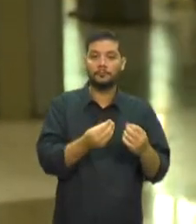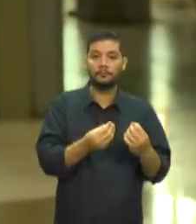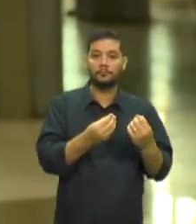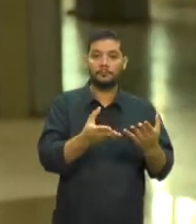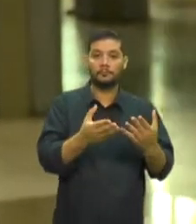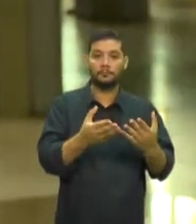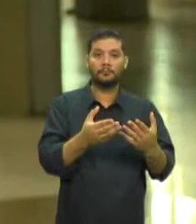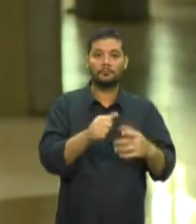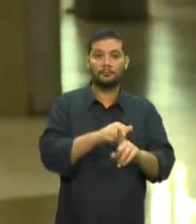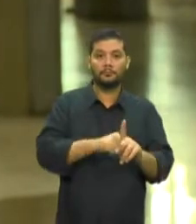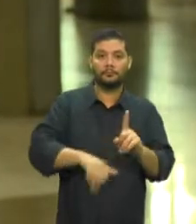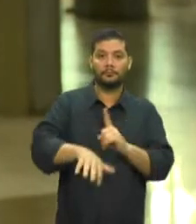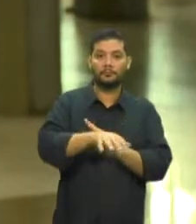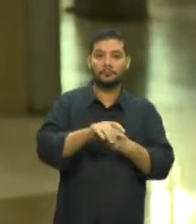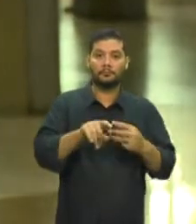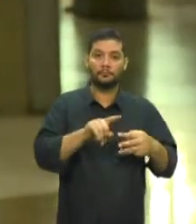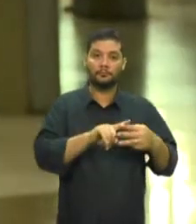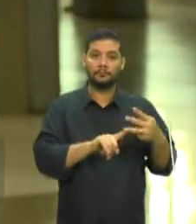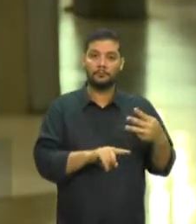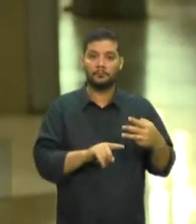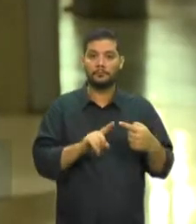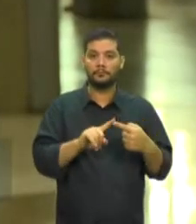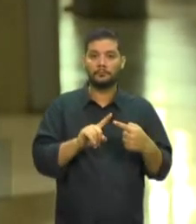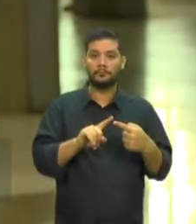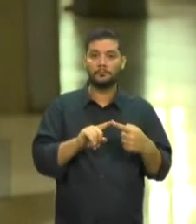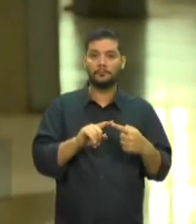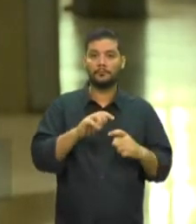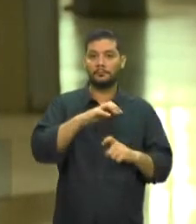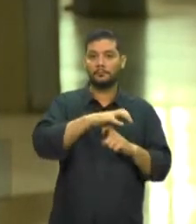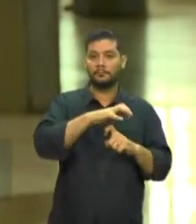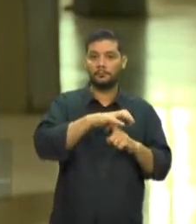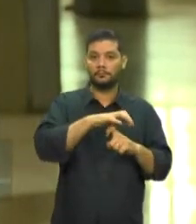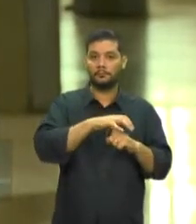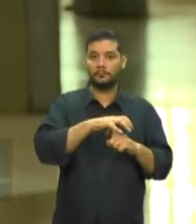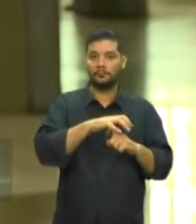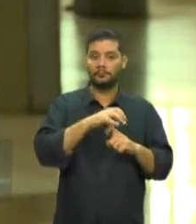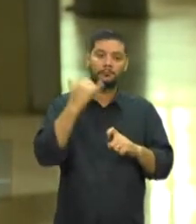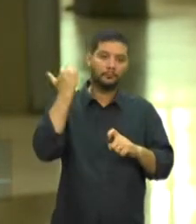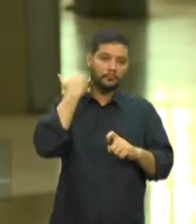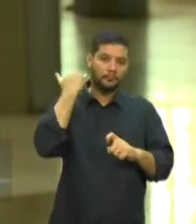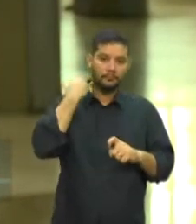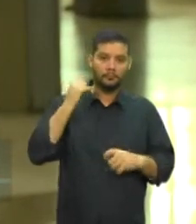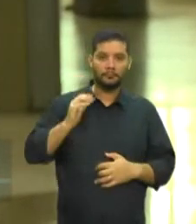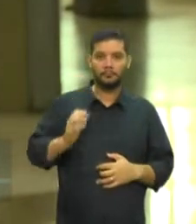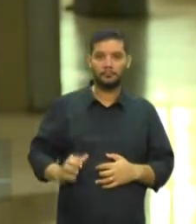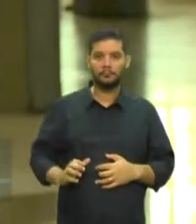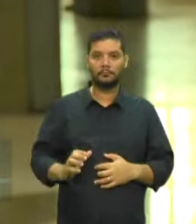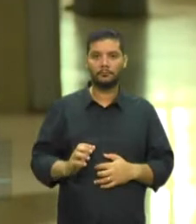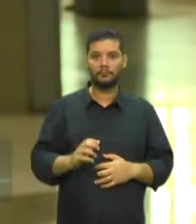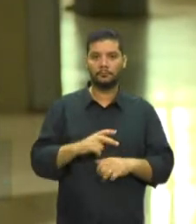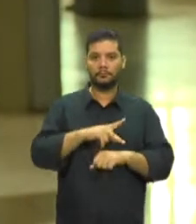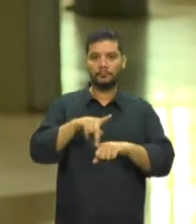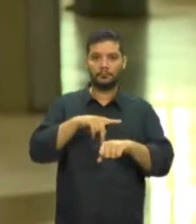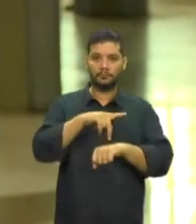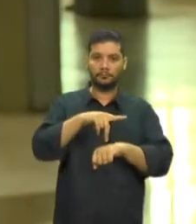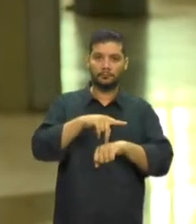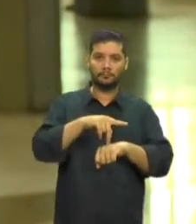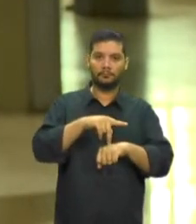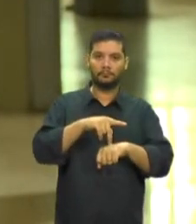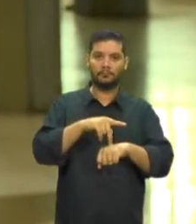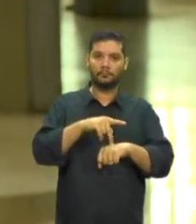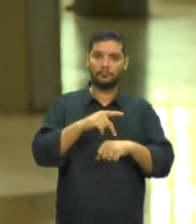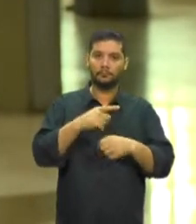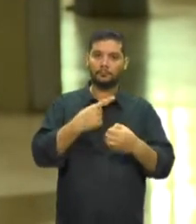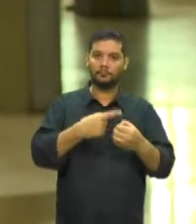produtos, certo? Ele tem uma feira que a gente está chamando Ação de Serviços e Cidadanias, que acontece na Praça da Matriz, do município